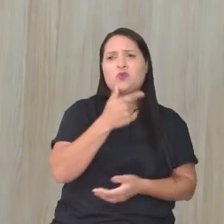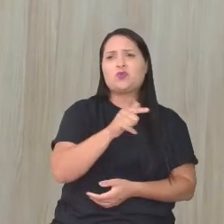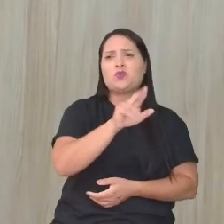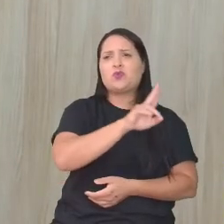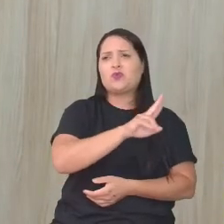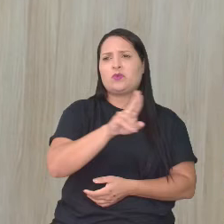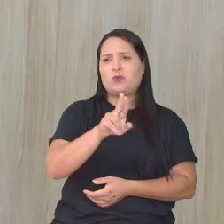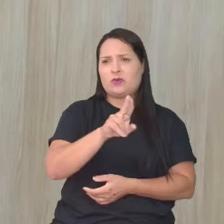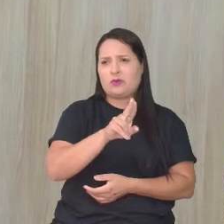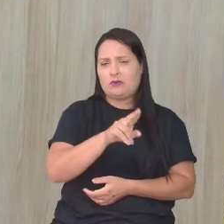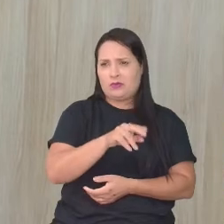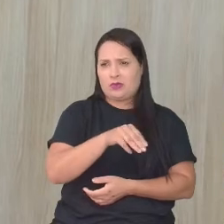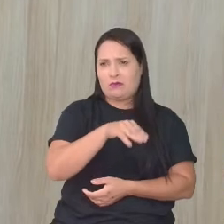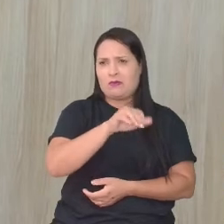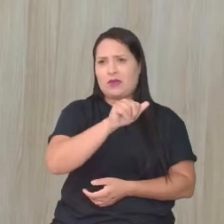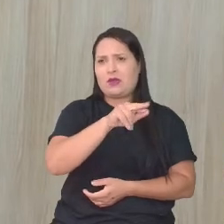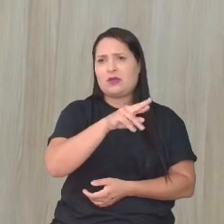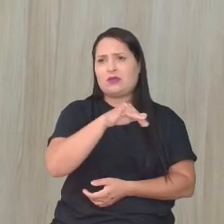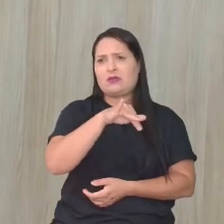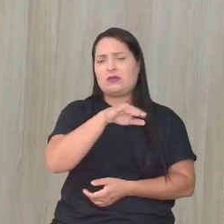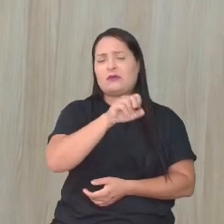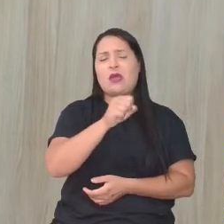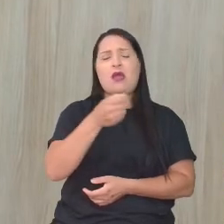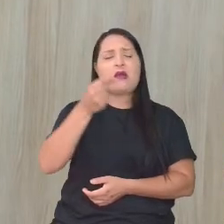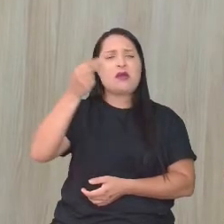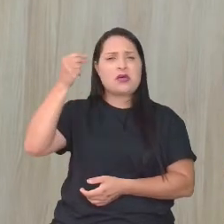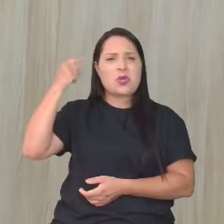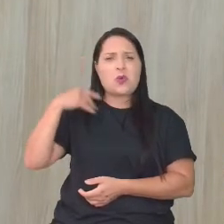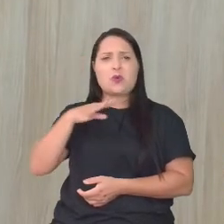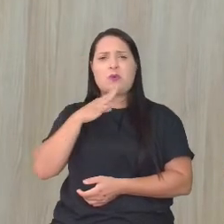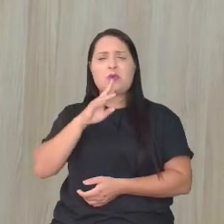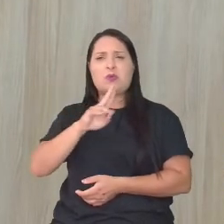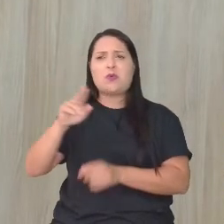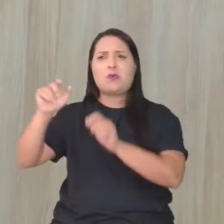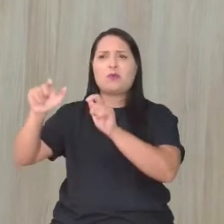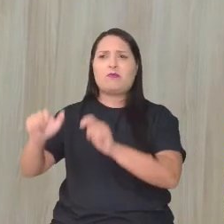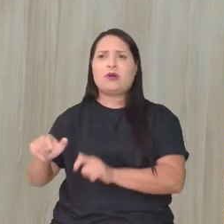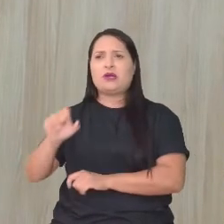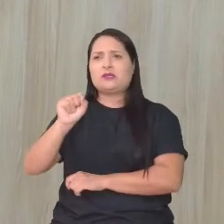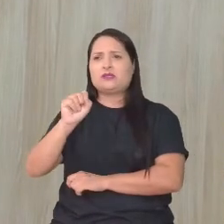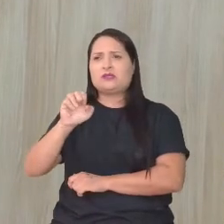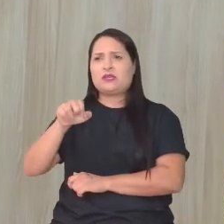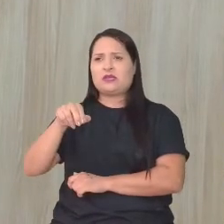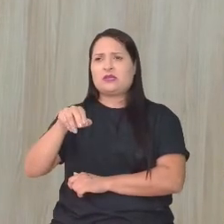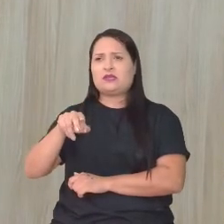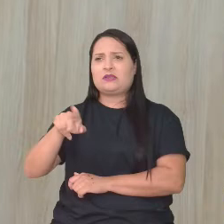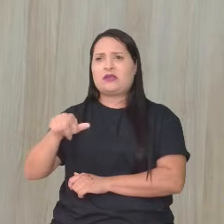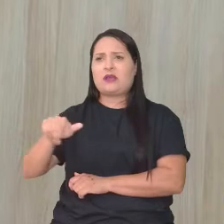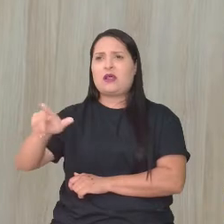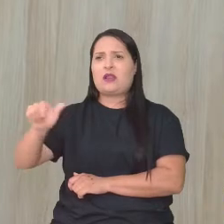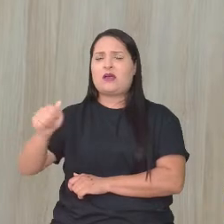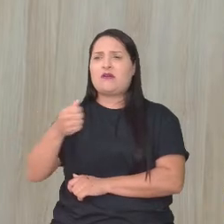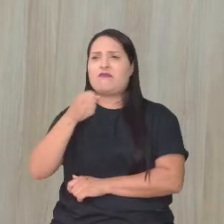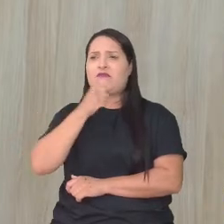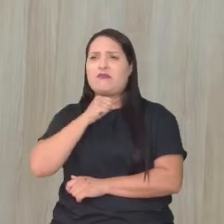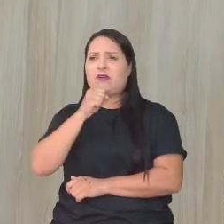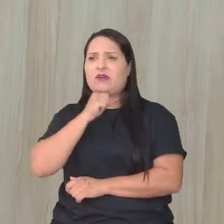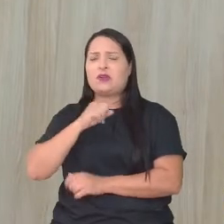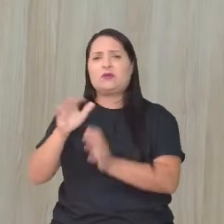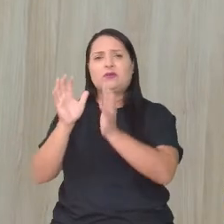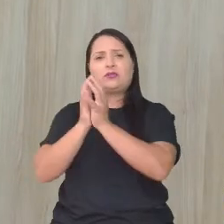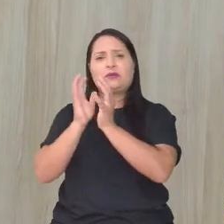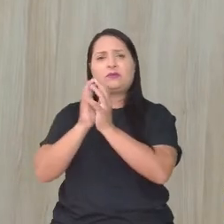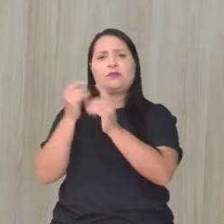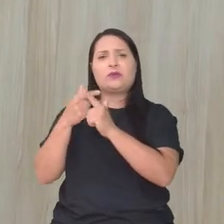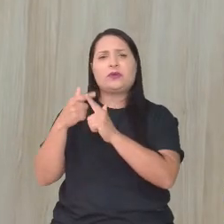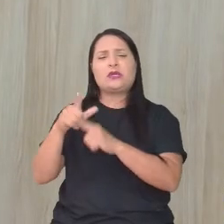era conhecida como a Senzala Velha do Recife, porque, né, no período ali da colonização, existia uma senzala,